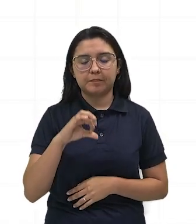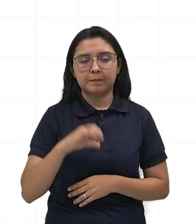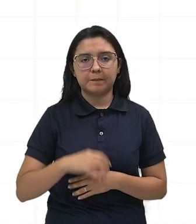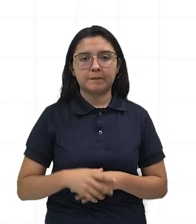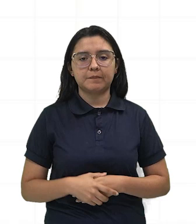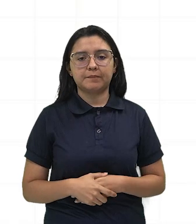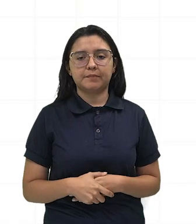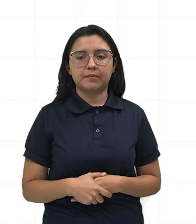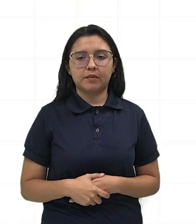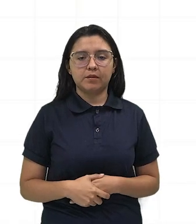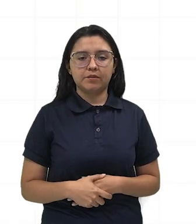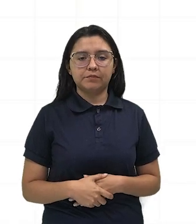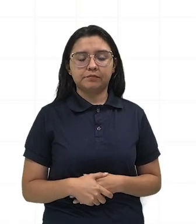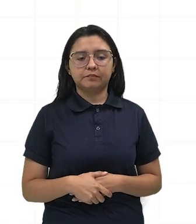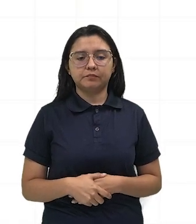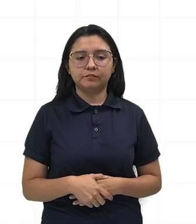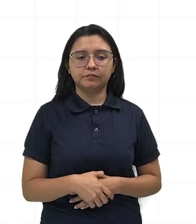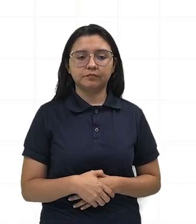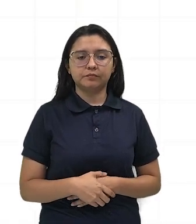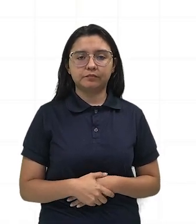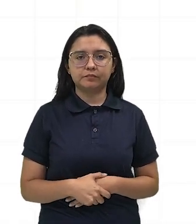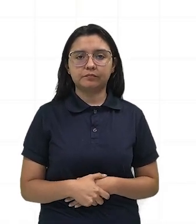9.